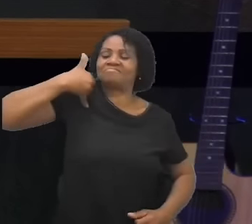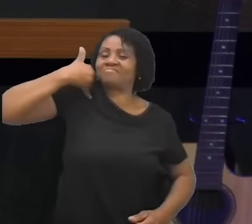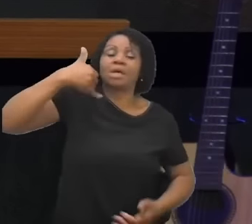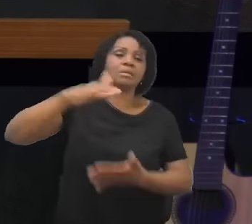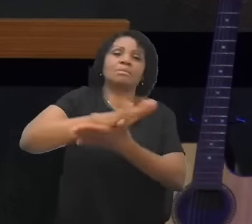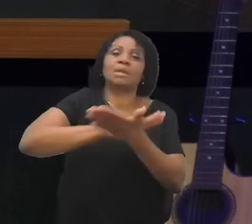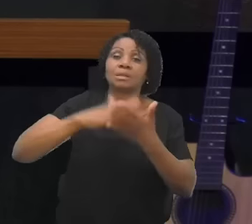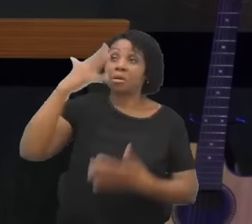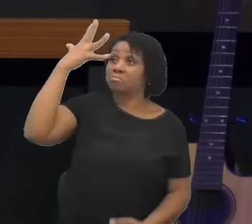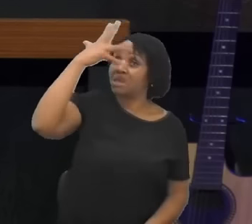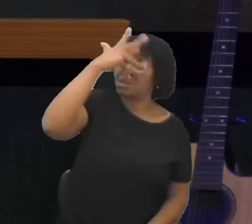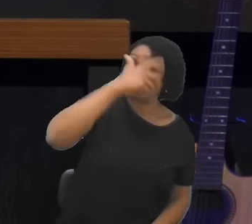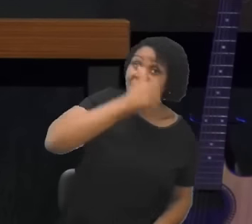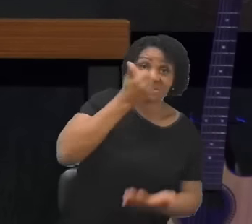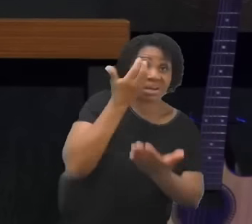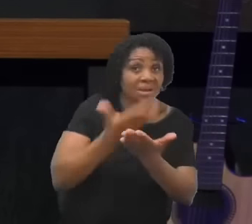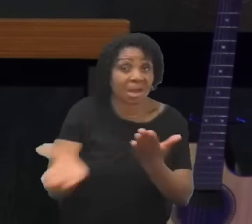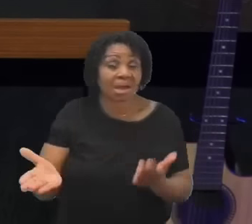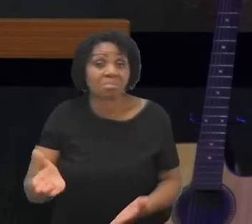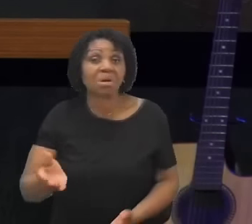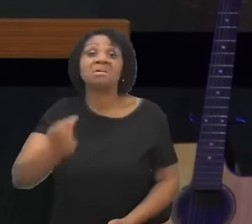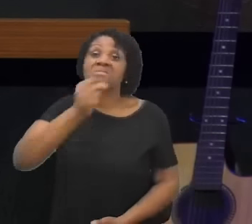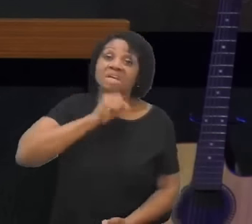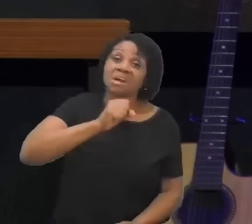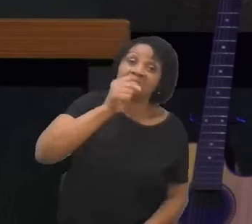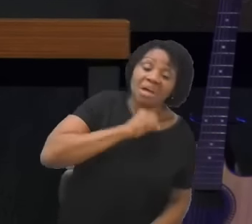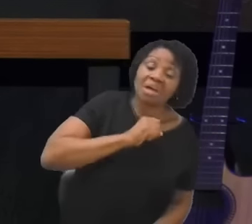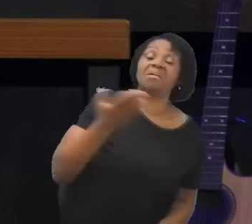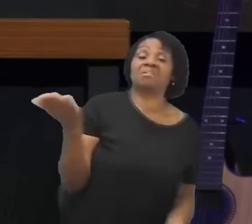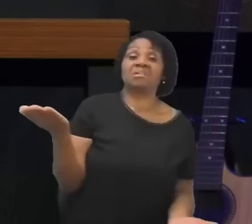nada. Beleza, vai, a beleza vem, a idade